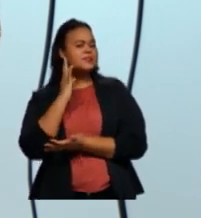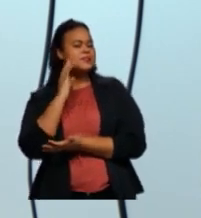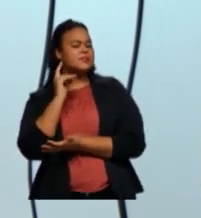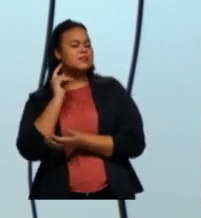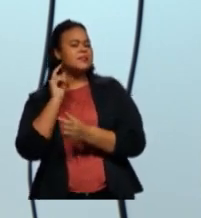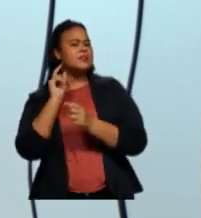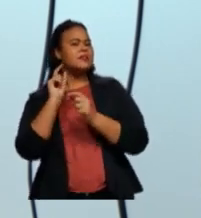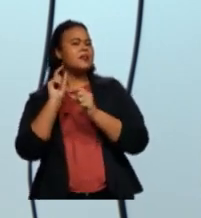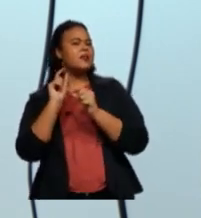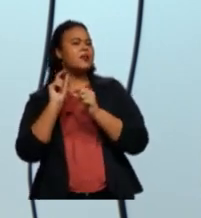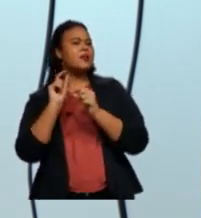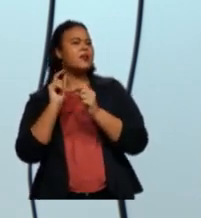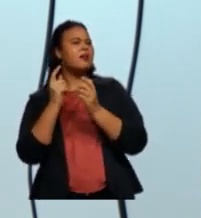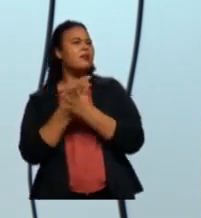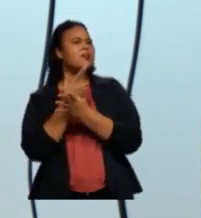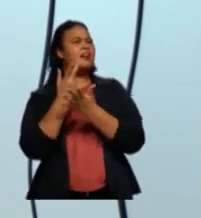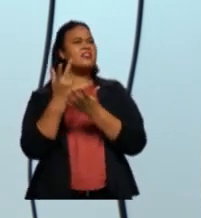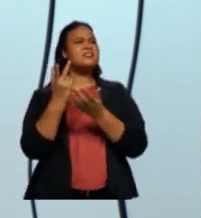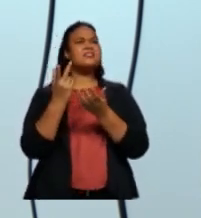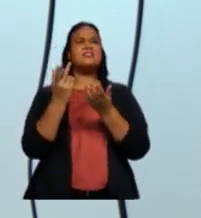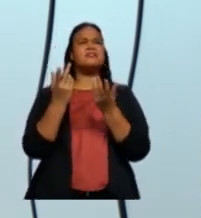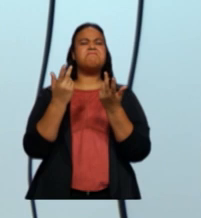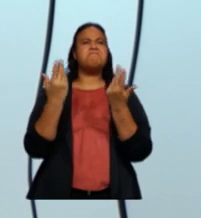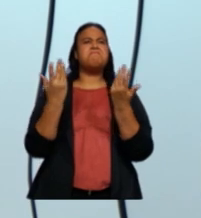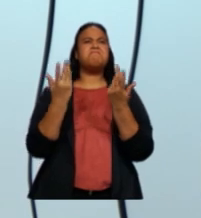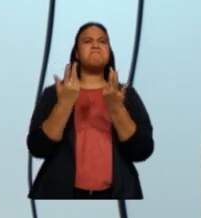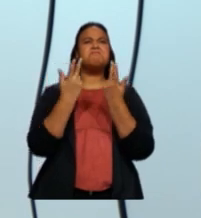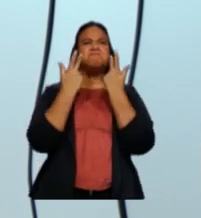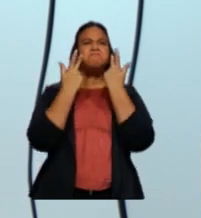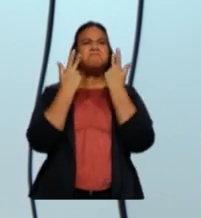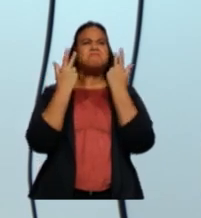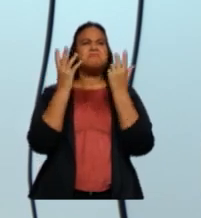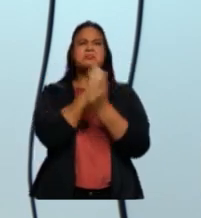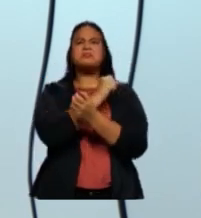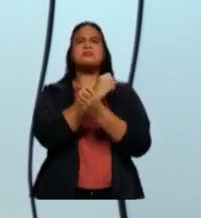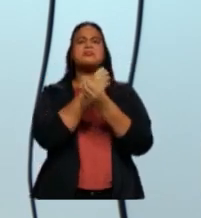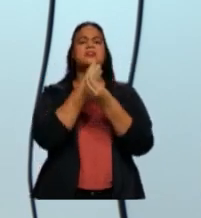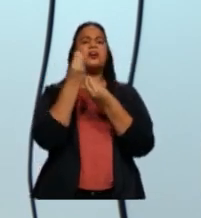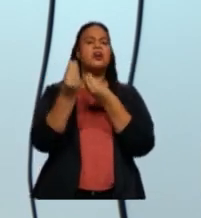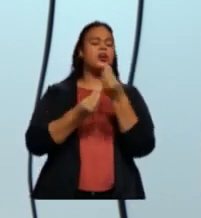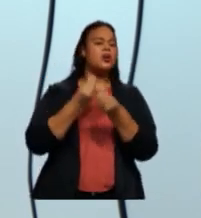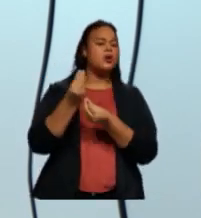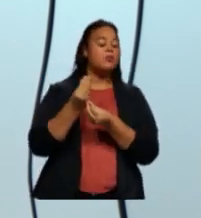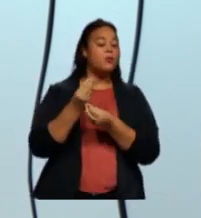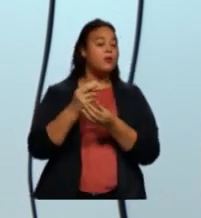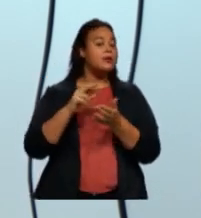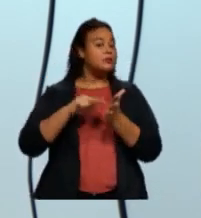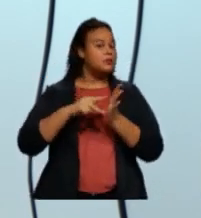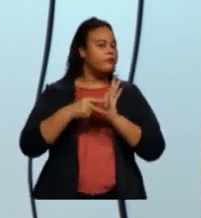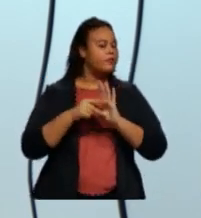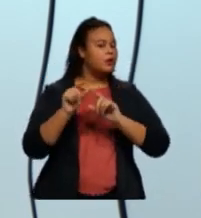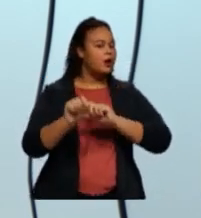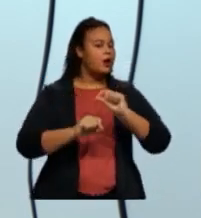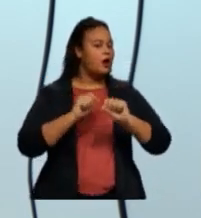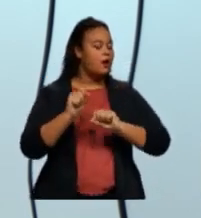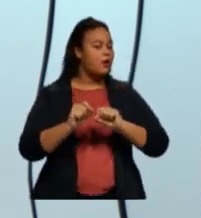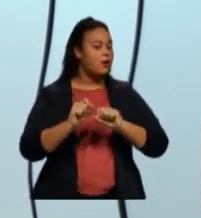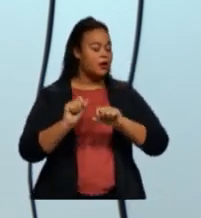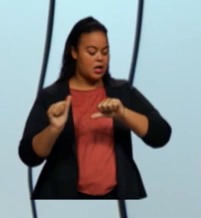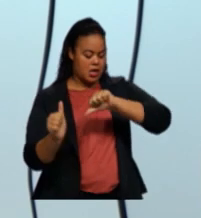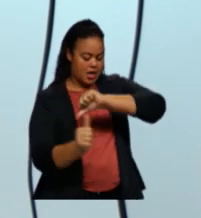elas acontecem no acaso? Não. Significa que essas mudanças elas vêm por causa